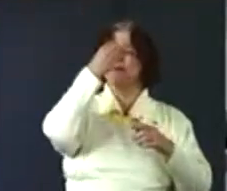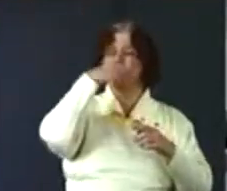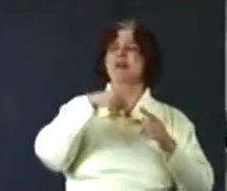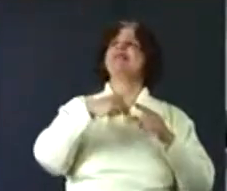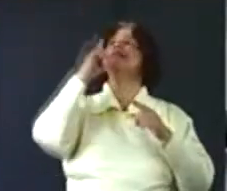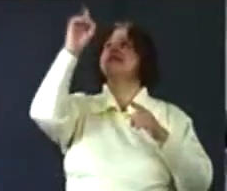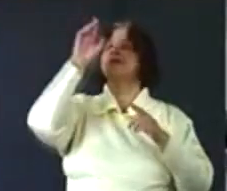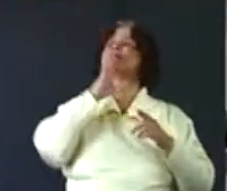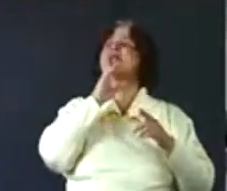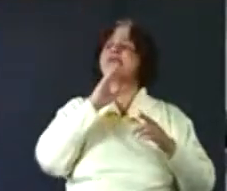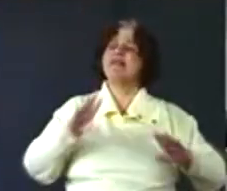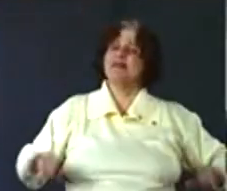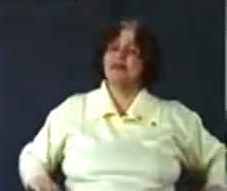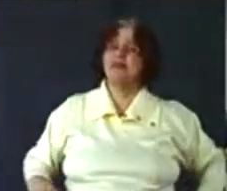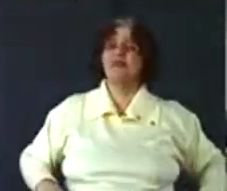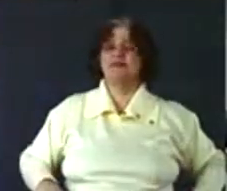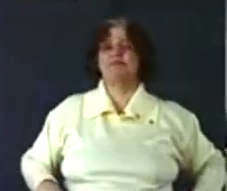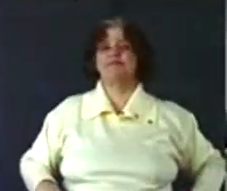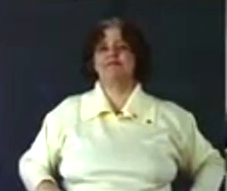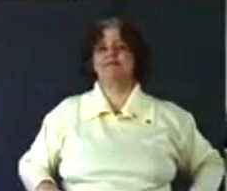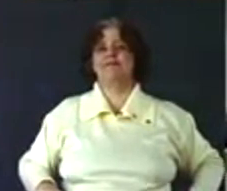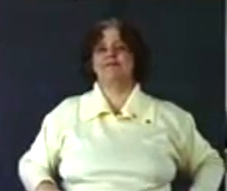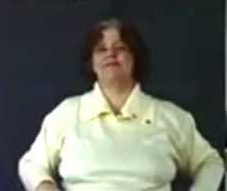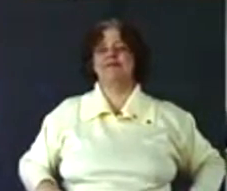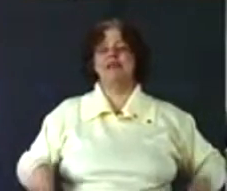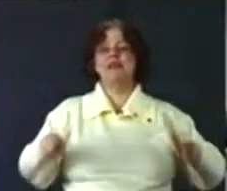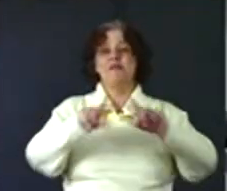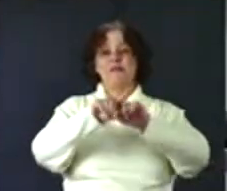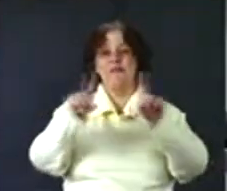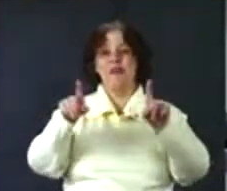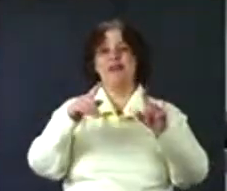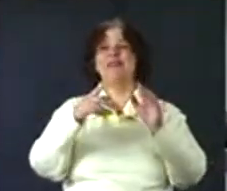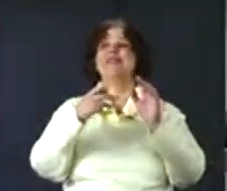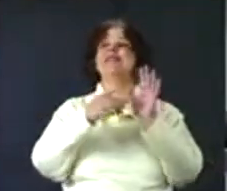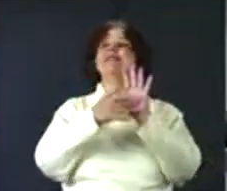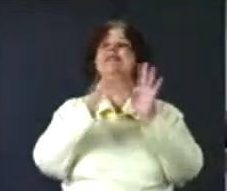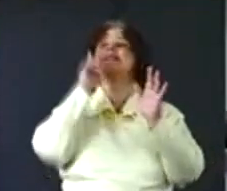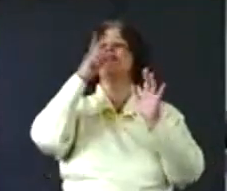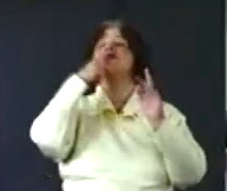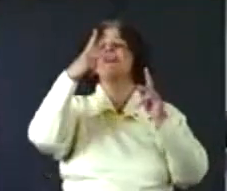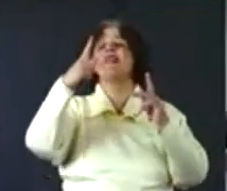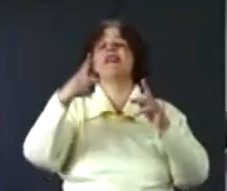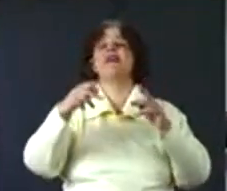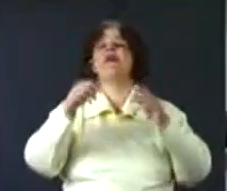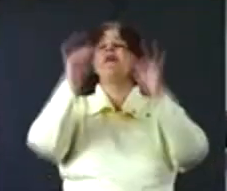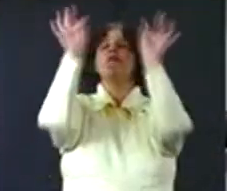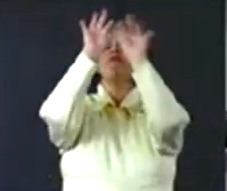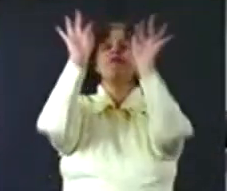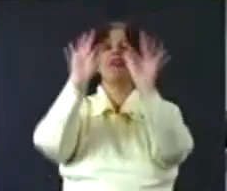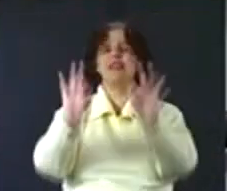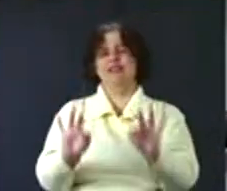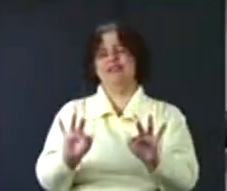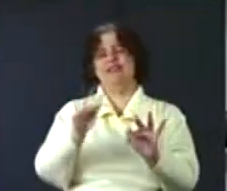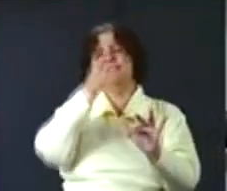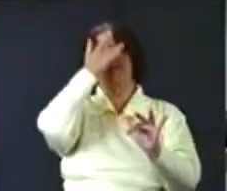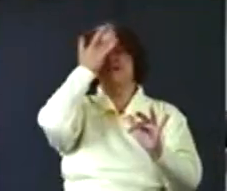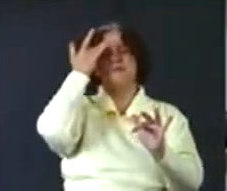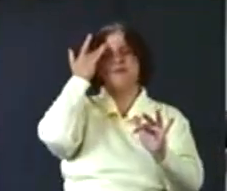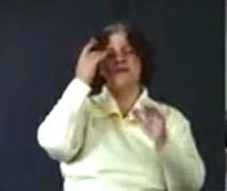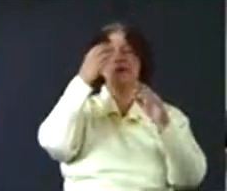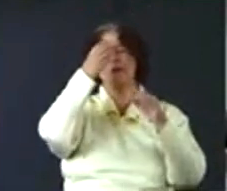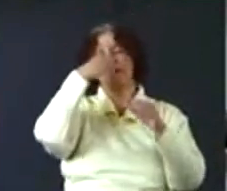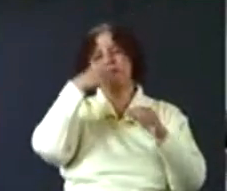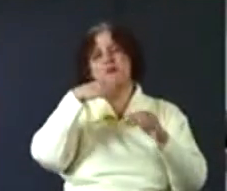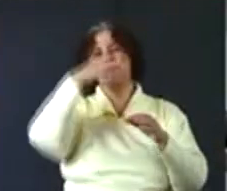lá, no texto das bem-aventuranças: bem-aventurados os pobres de espírito. Então nós não somos infelizes, amados, nós